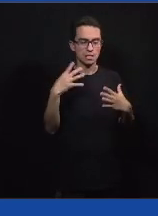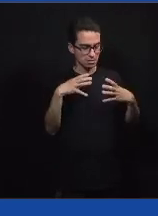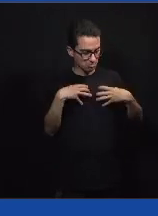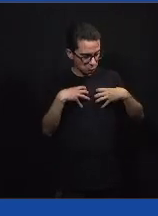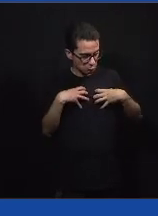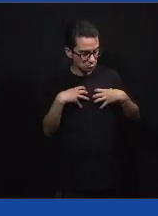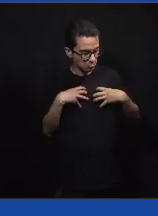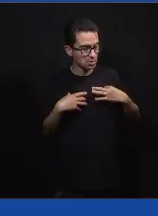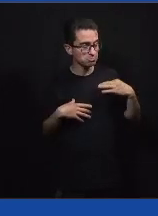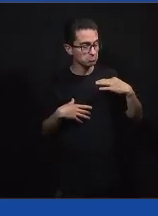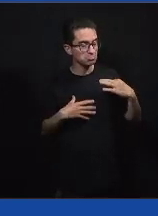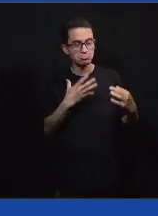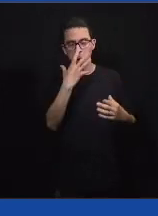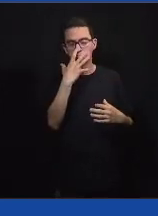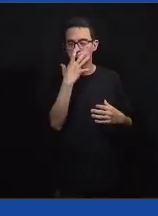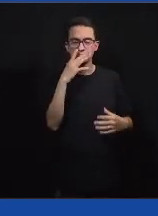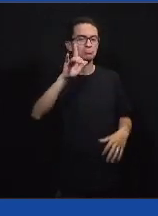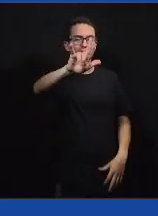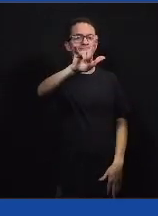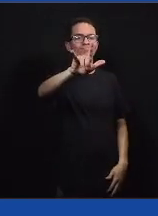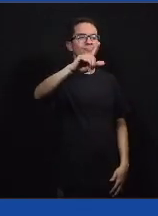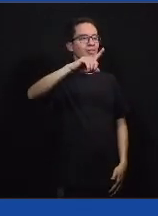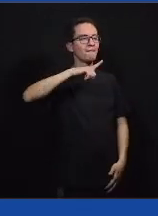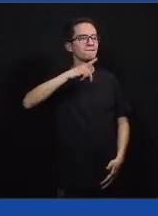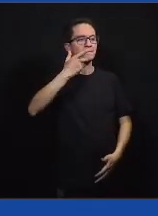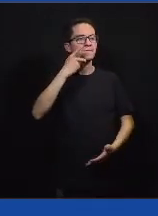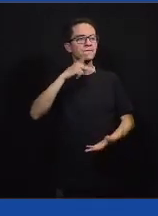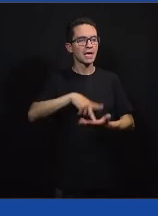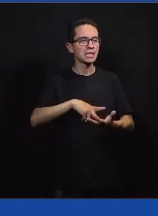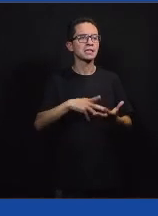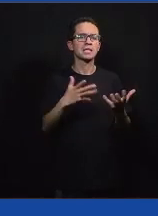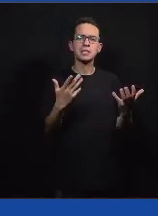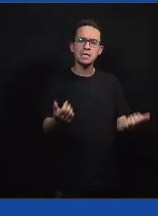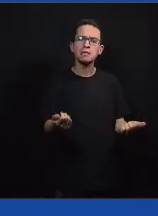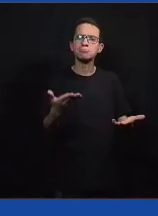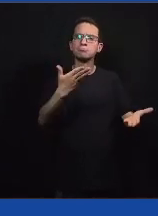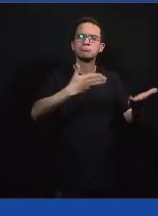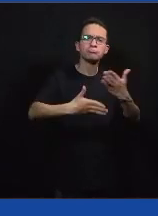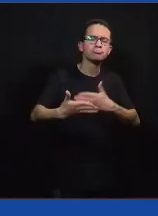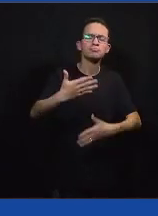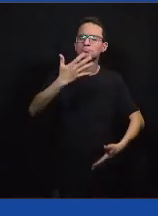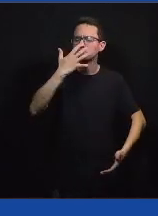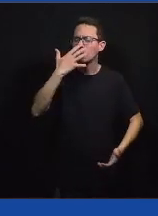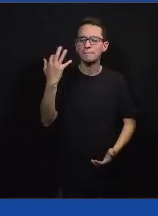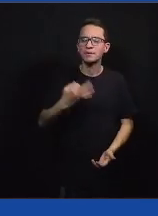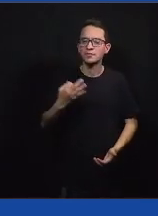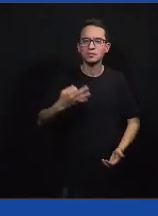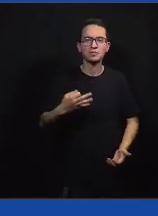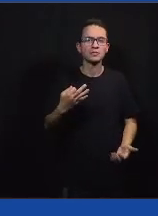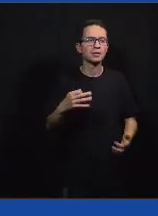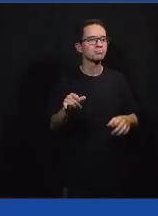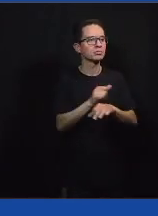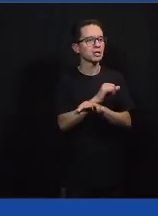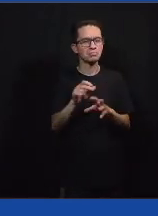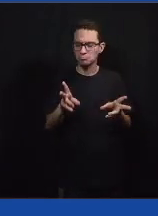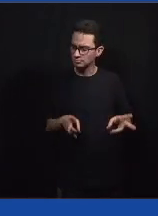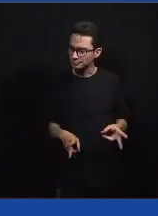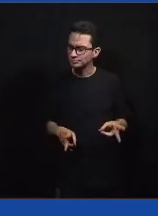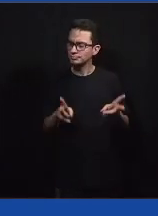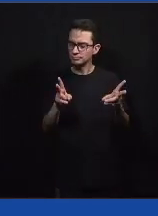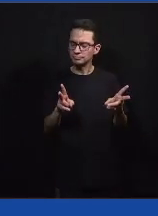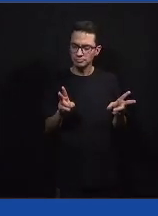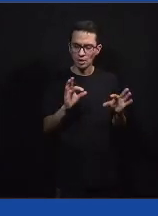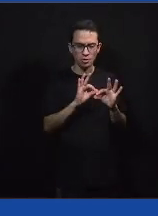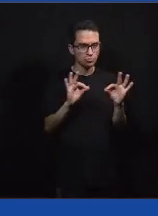eu confesso que amei é a quero participar sim mais grosso vários e continuar esse processo da vida assim é uma